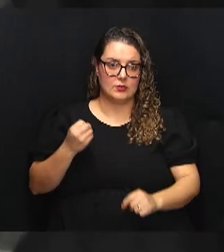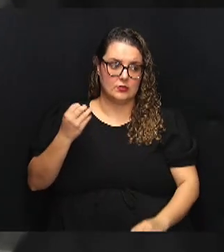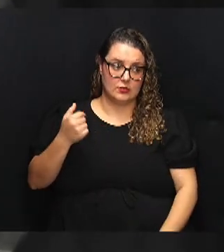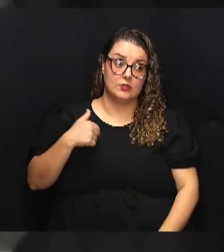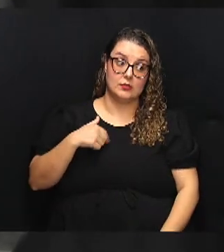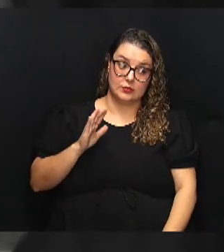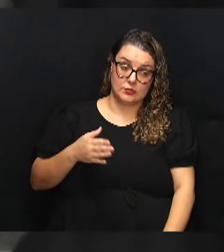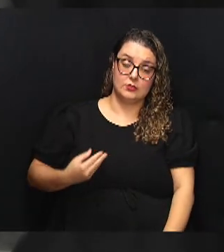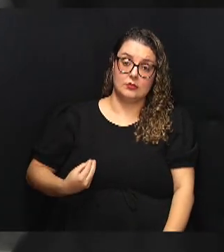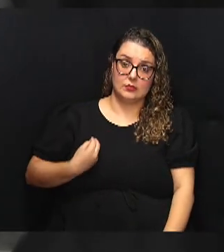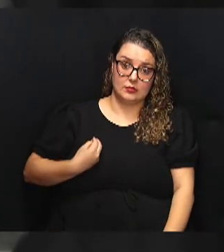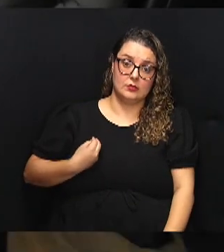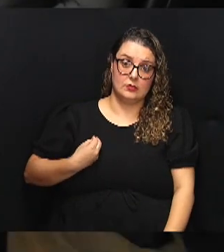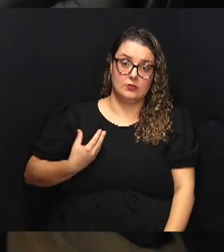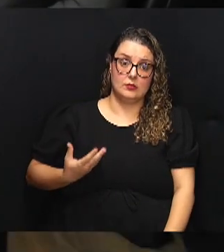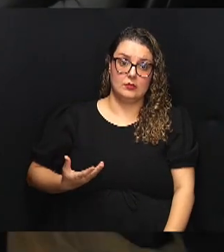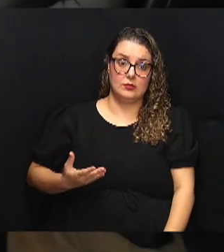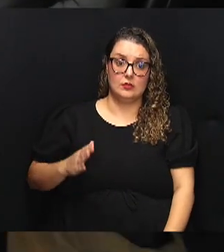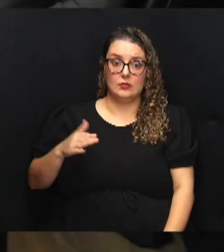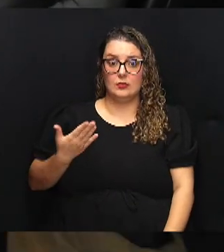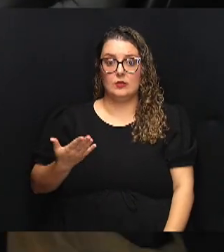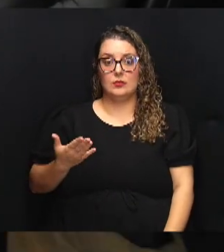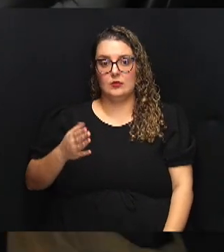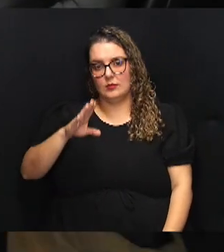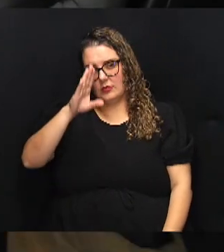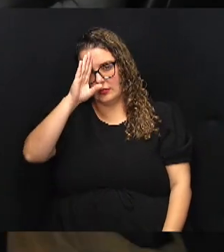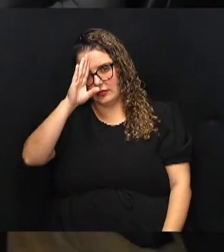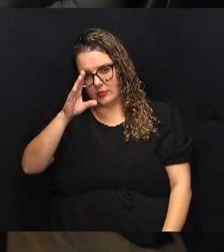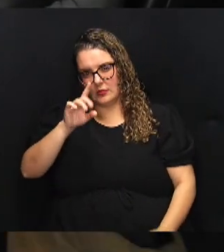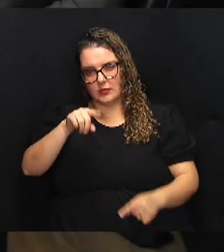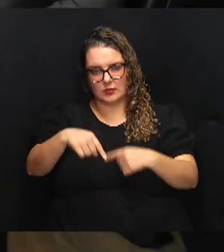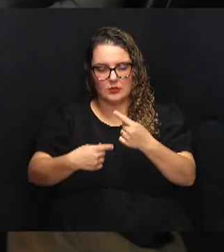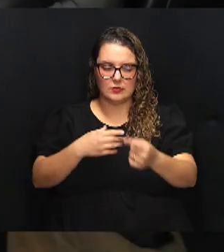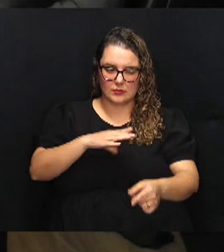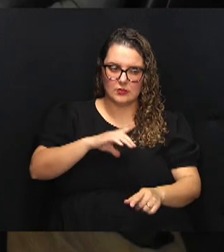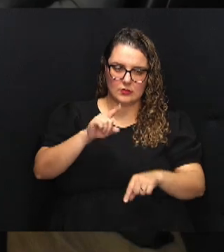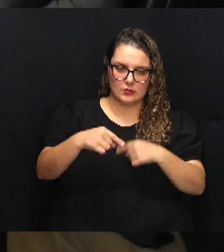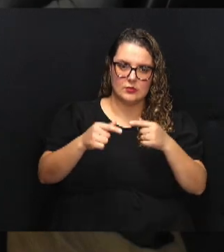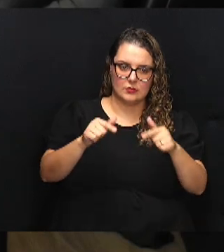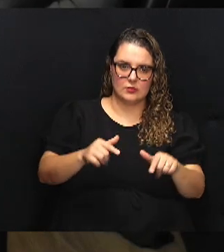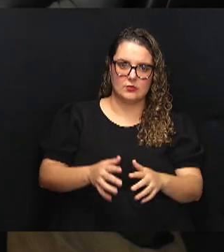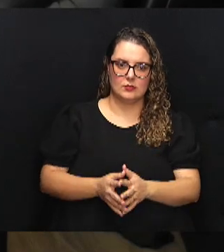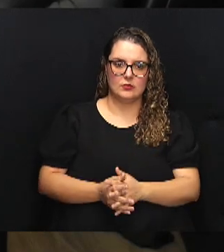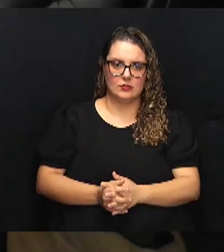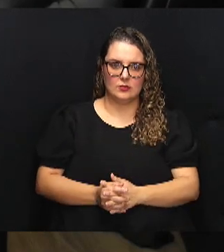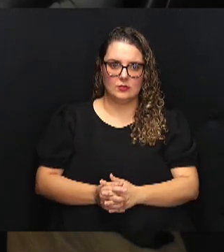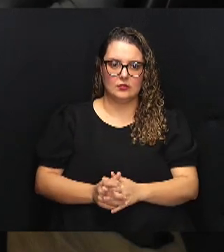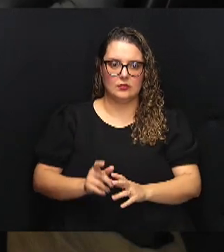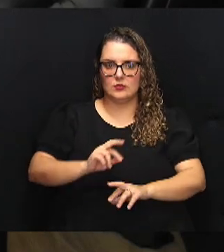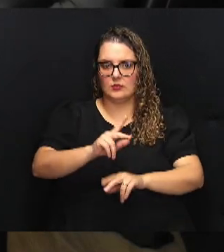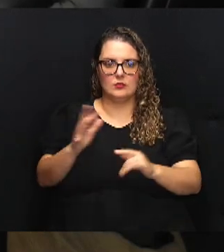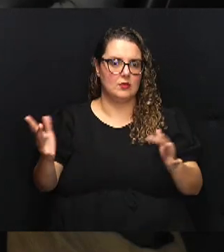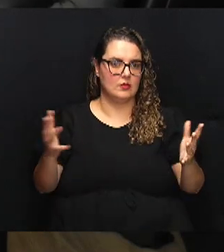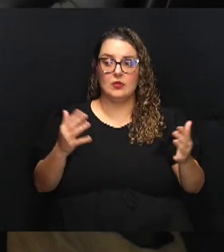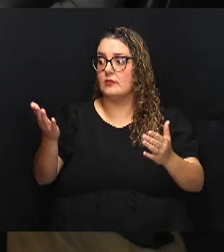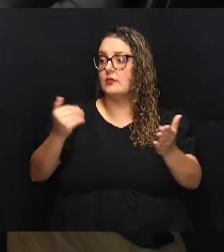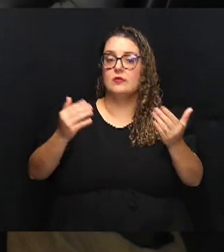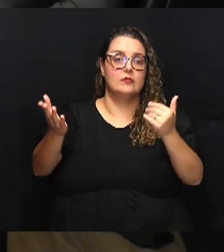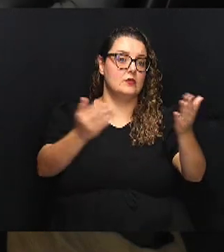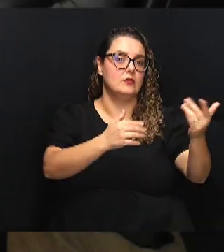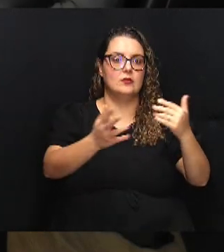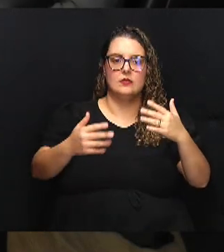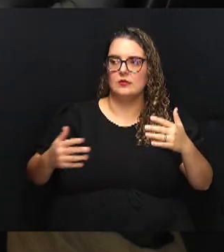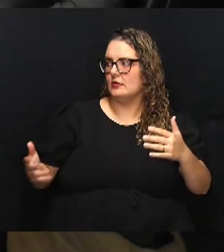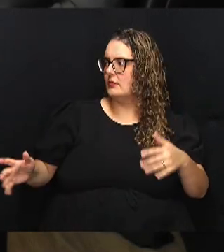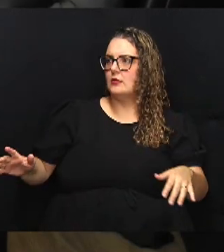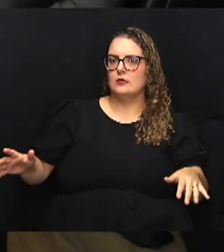passei por essa situação, quando você está principalmente em outra cidade, outro lugar, são muitas pessoas que falam, vem cá, vem aqui. E aí